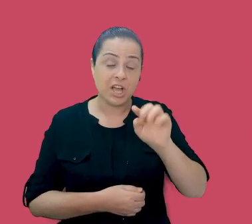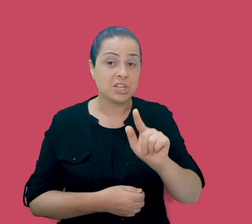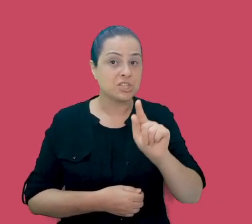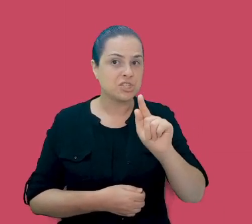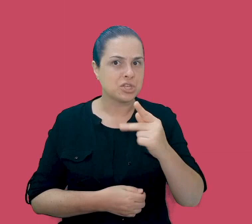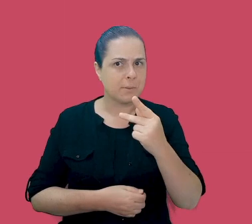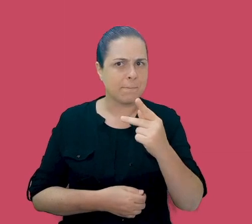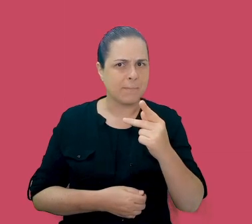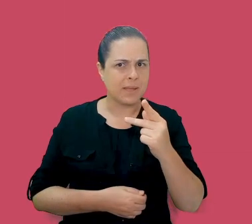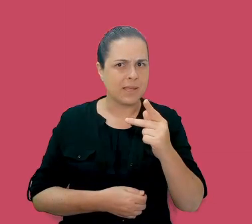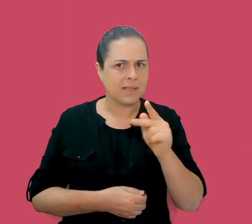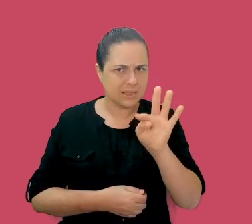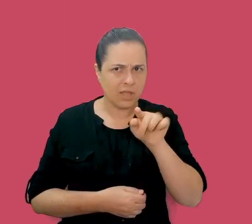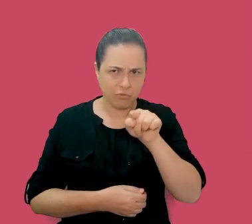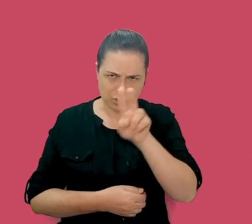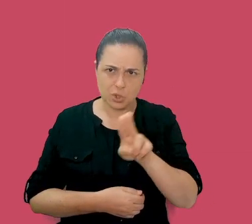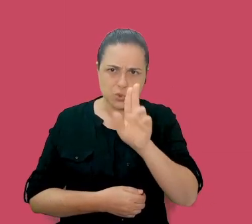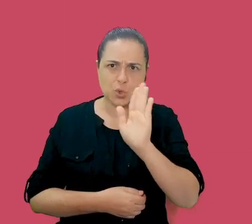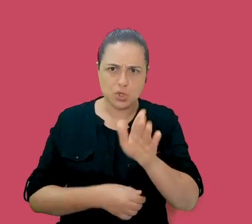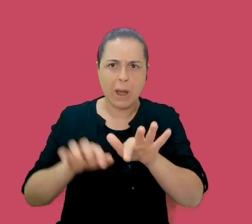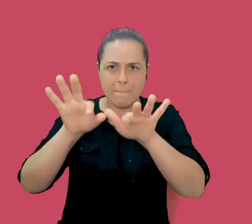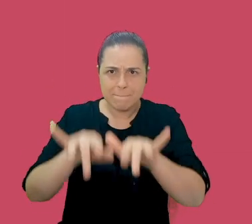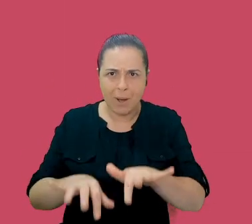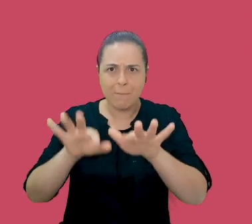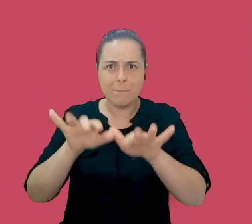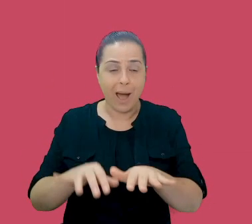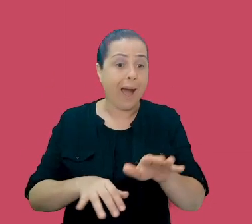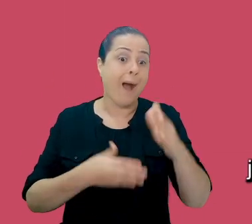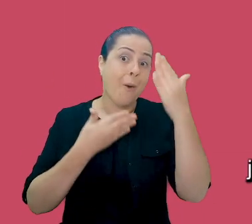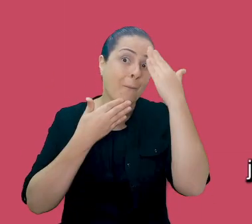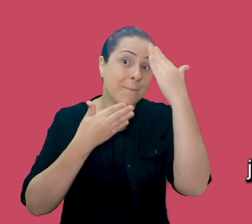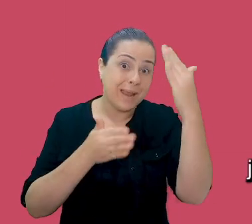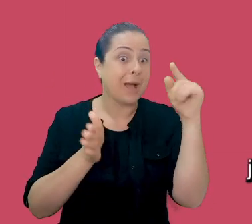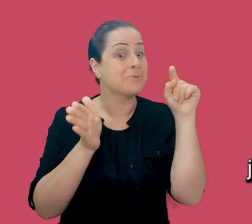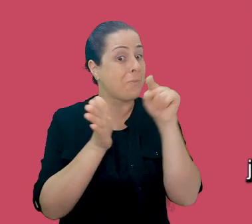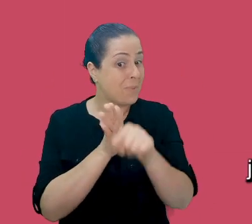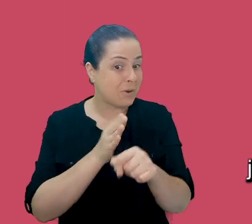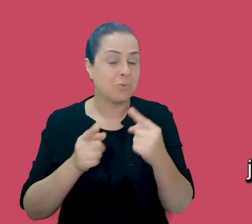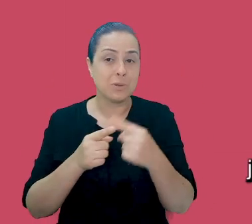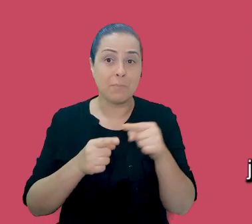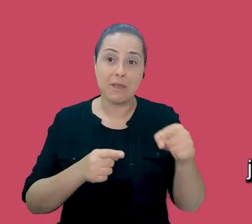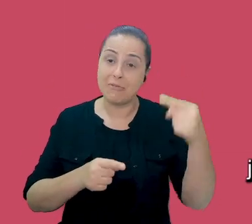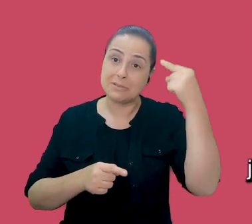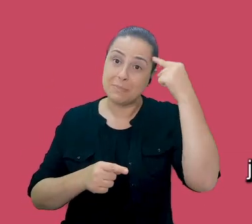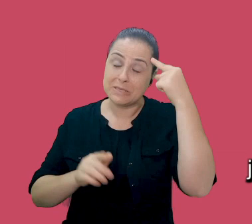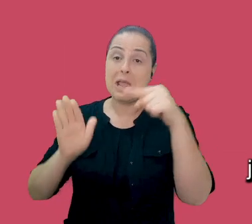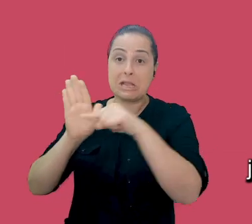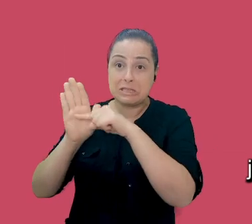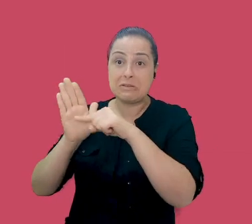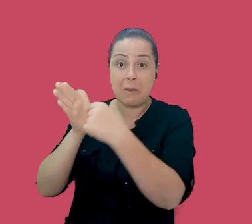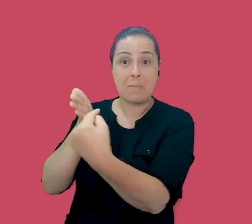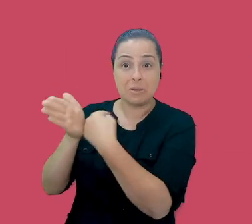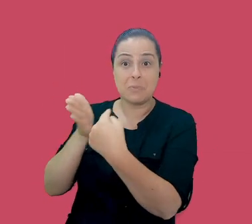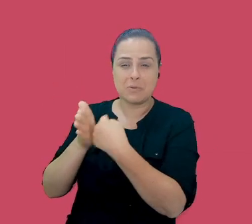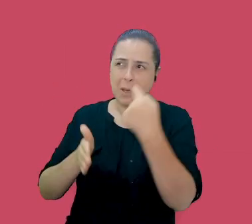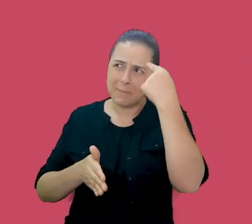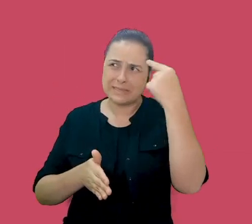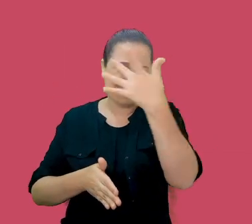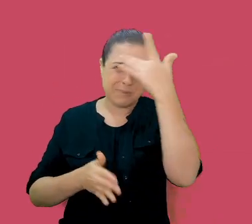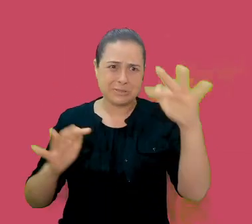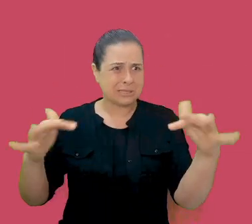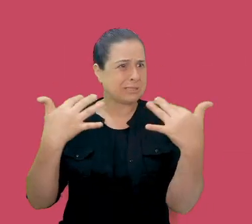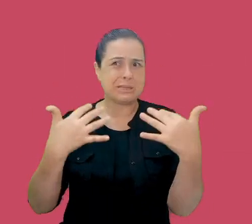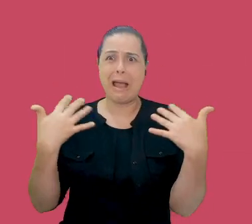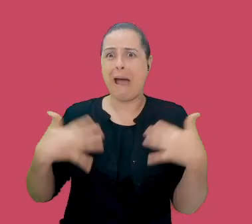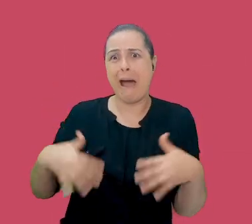assim, não acredito. Obrigado por ter feito essa pergunta, porque a gente estava falando tanta coisa negativa que eu falei, ai meu Deus do céu, a pessoa vai sair só